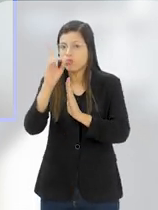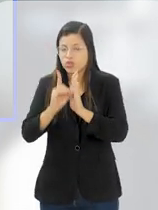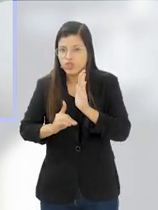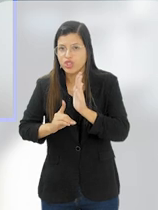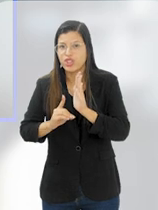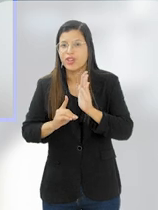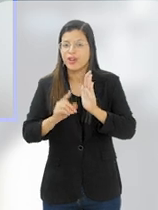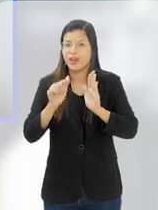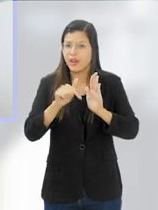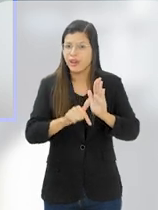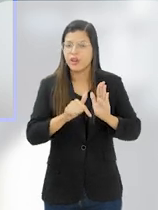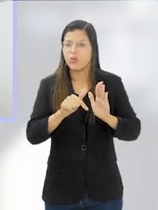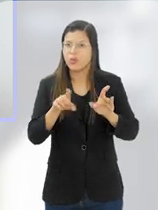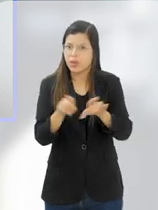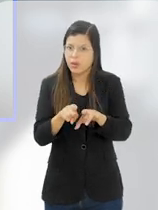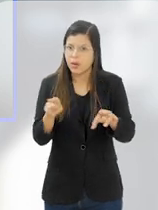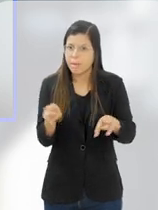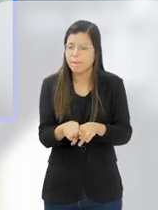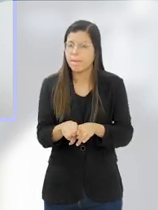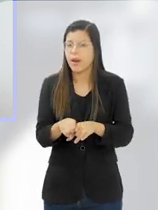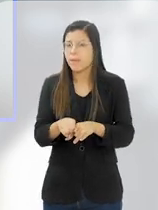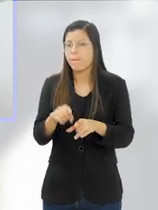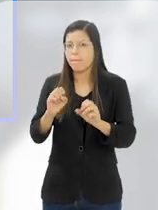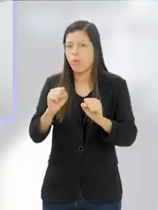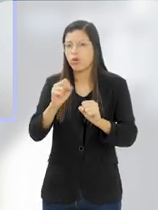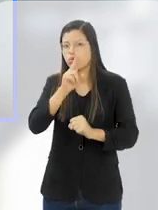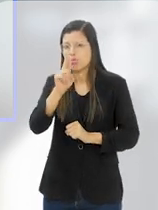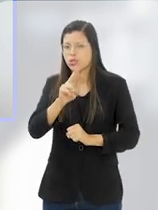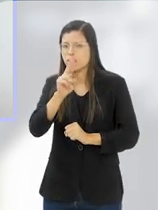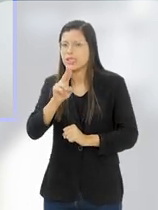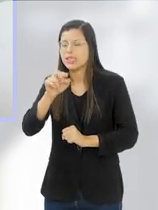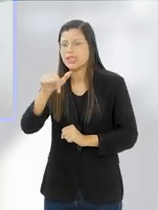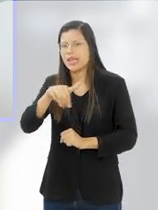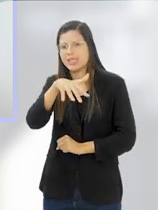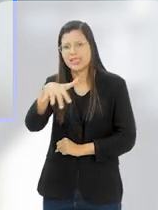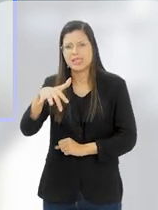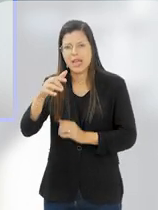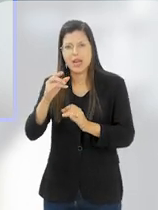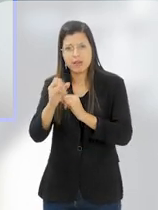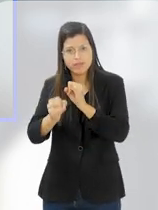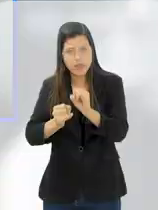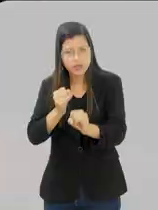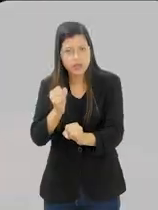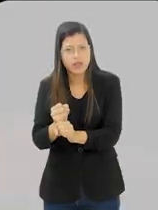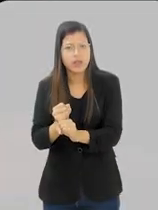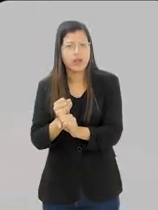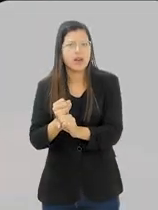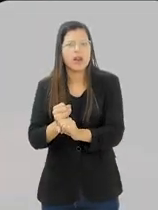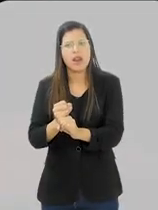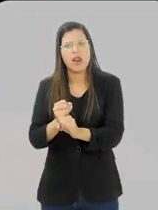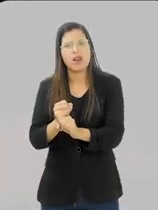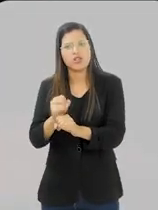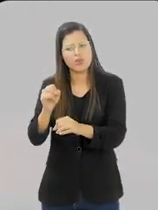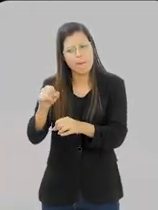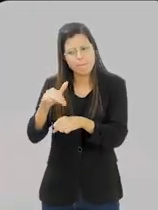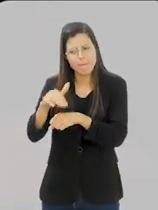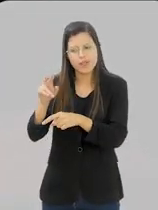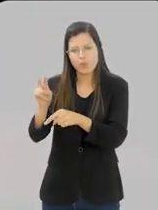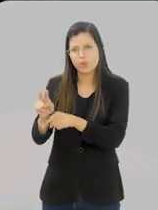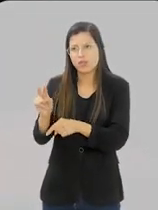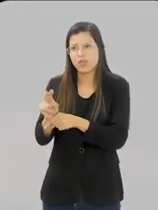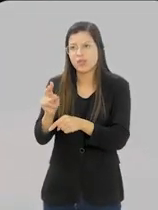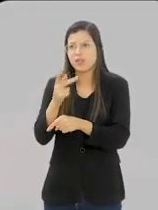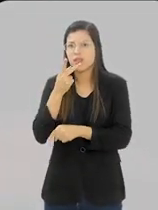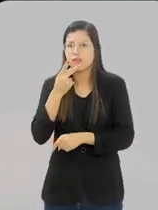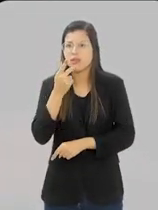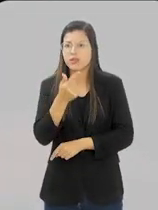offline das crianças se aplicam no ambiente digital e trazer mais salvaguardas para essa proteção nesse ambiente, né, olhando. Mais uma vez, a